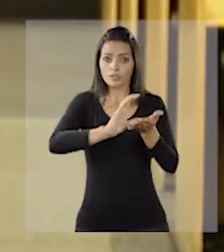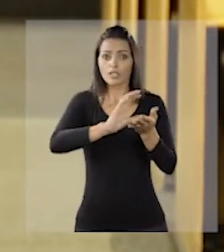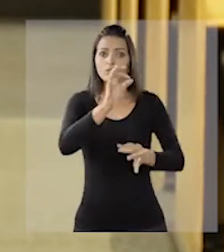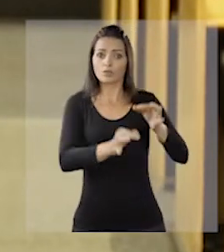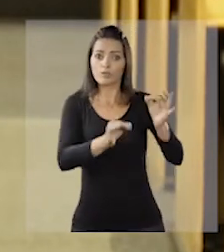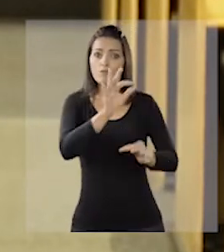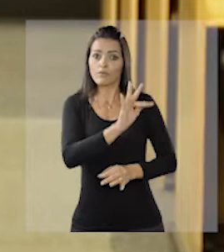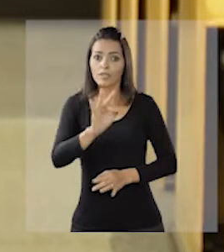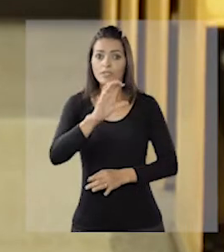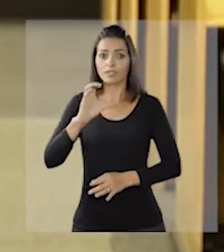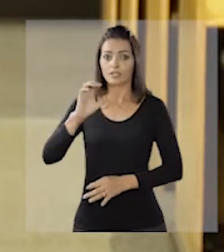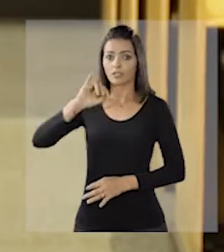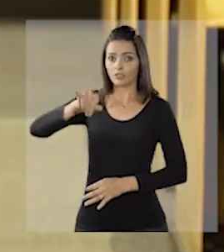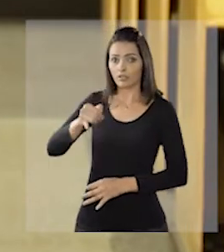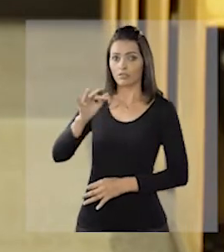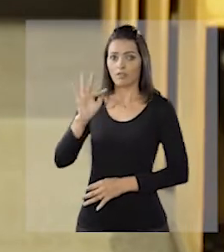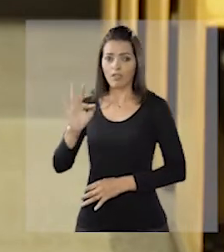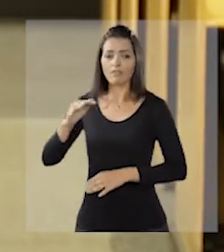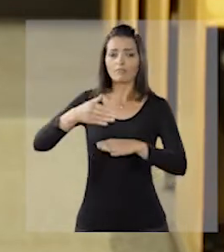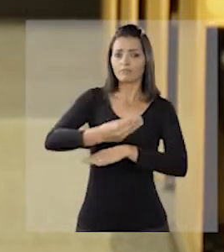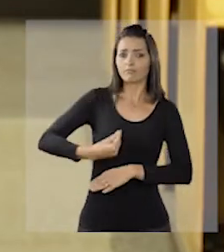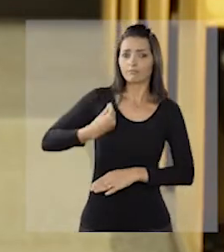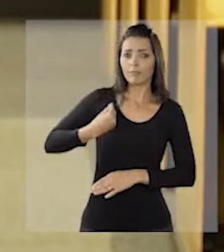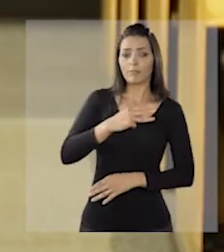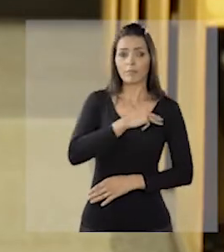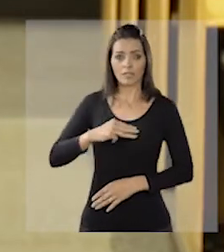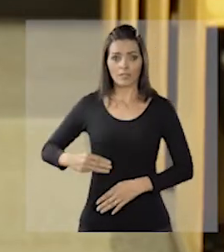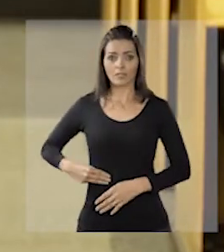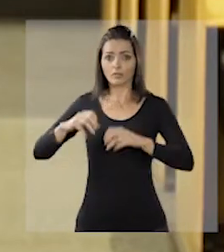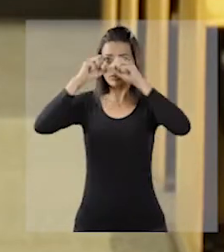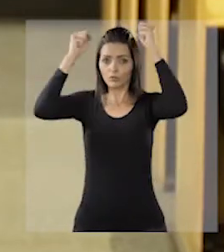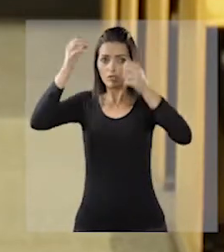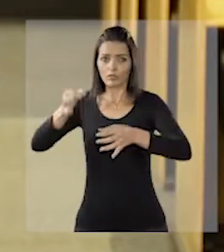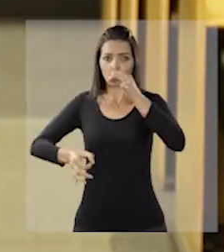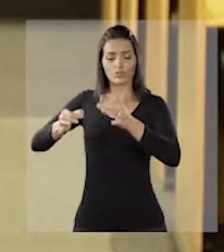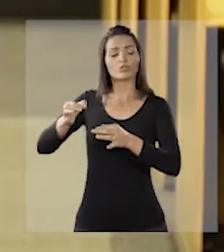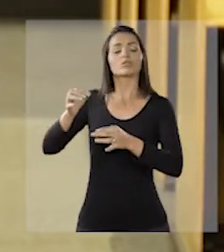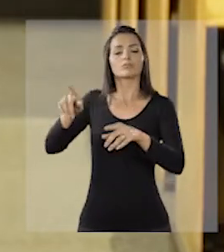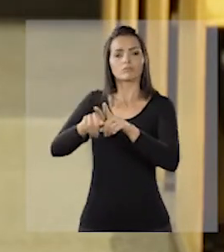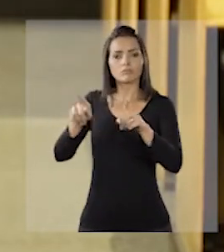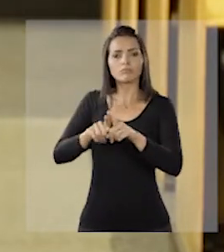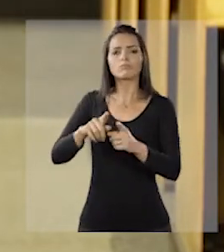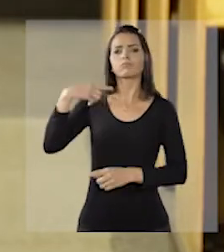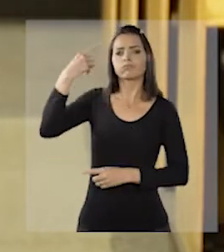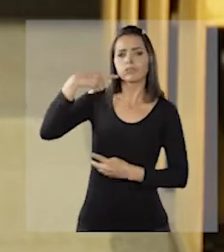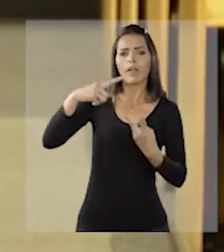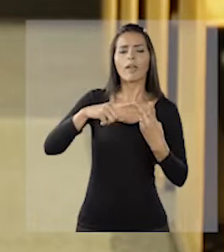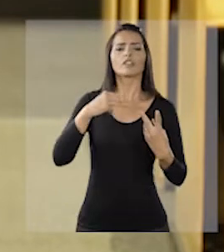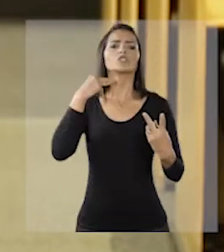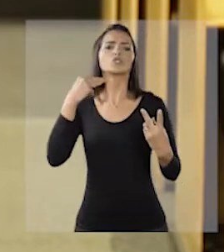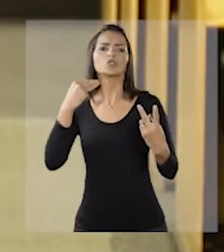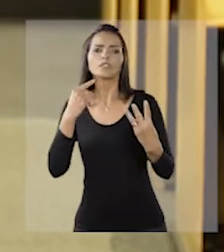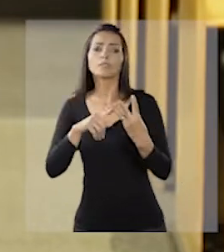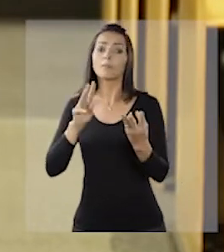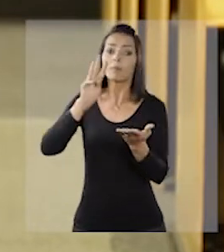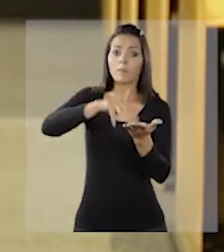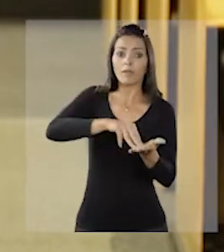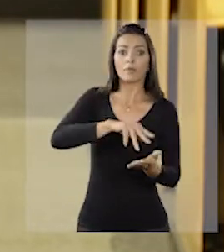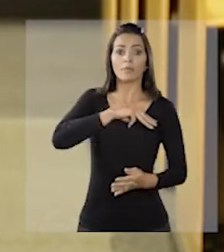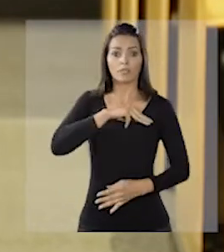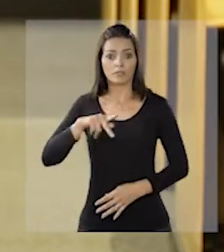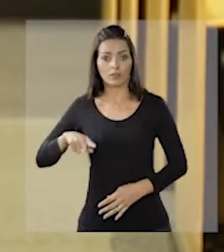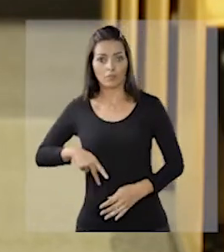Conselho da Justiça Federal, o CJF, e contará com a participação de ministros do Superior Tribunal de Justiça,